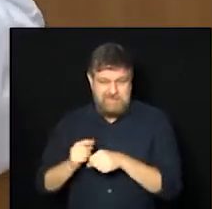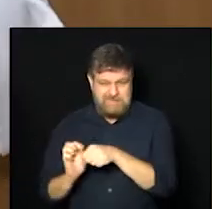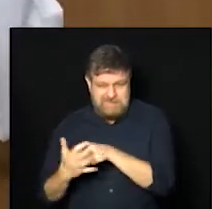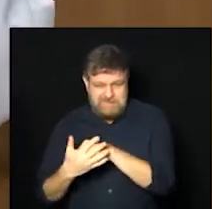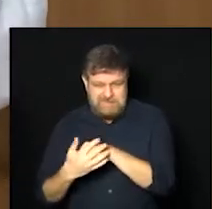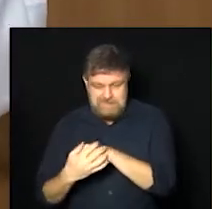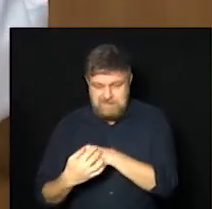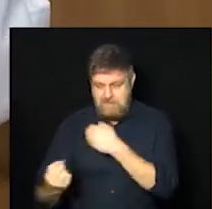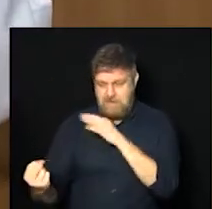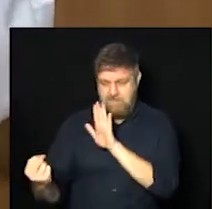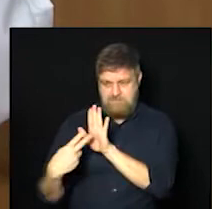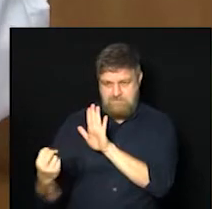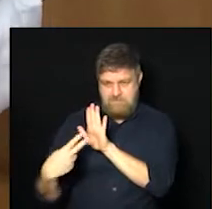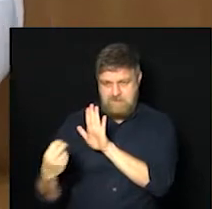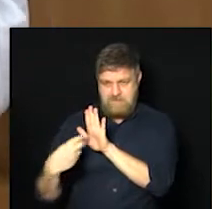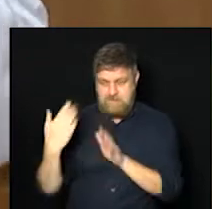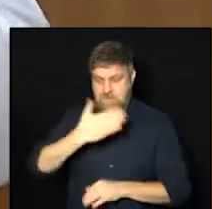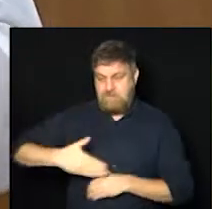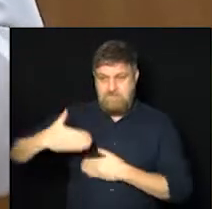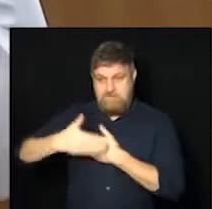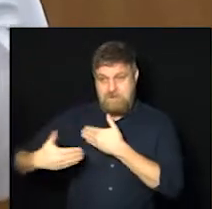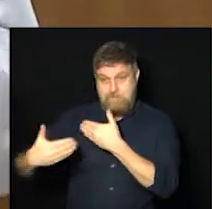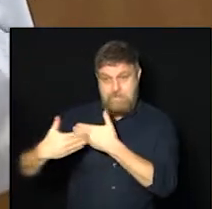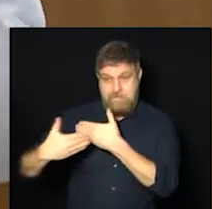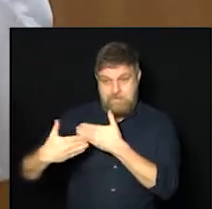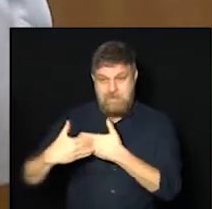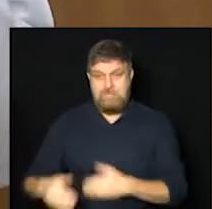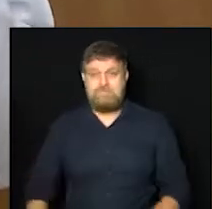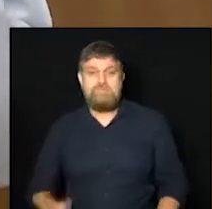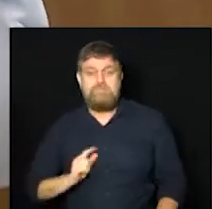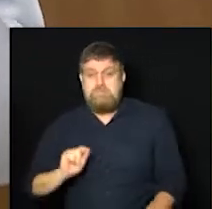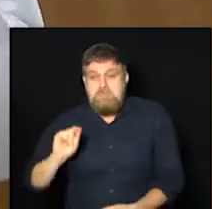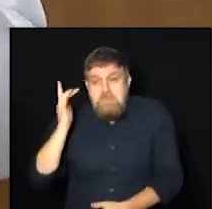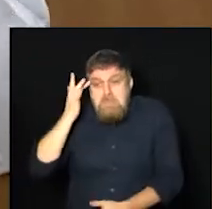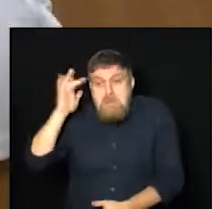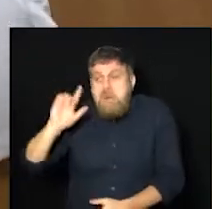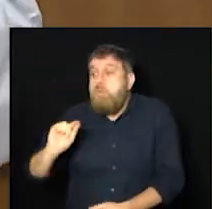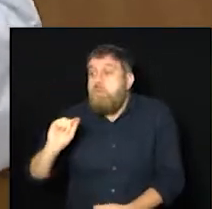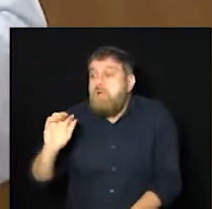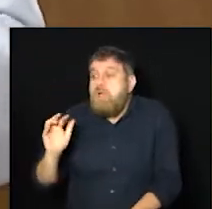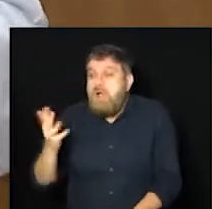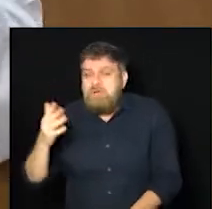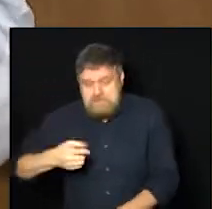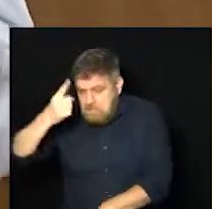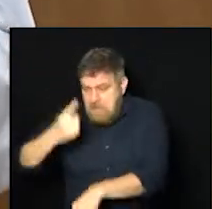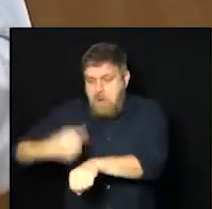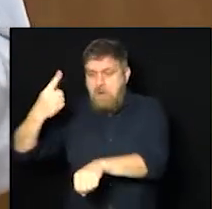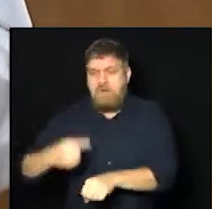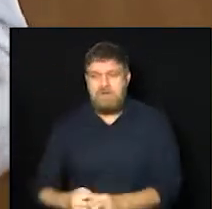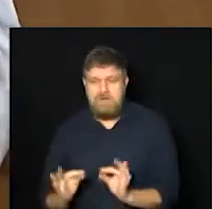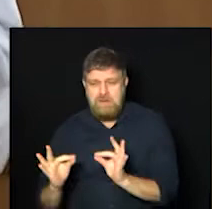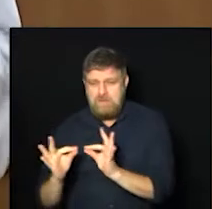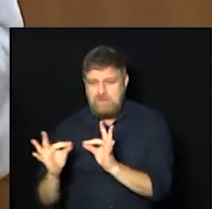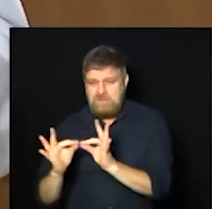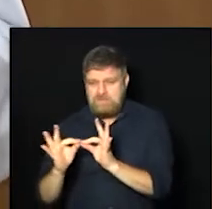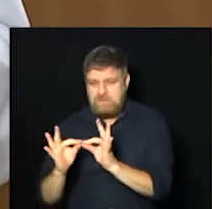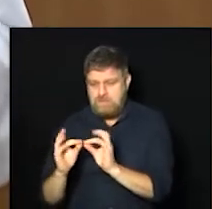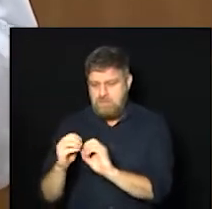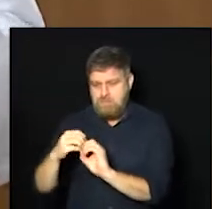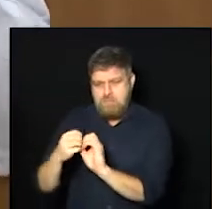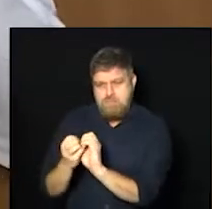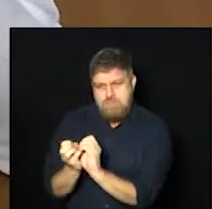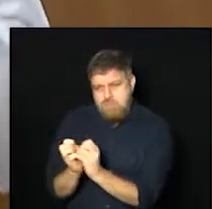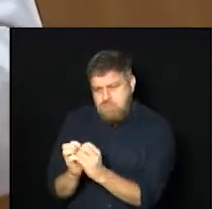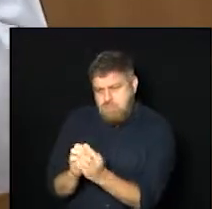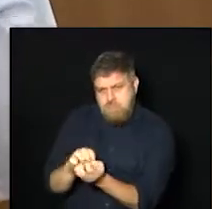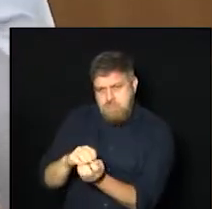B. O linfoma, num determinado momento, ninguém sabe por quê, uma célula mutada começa a multiplicar